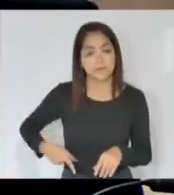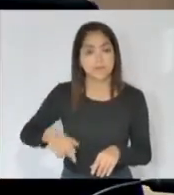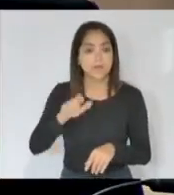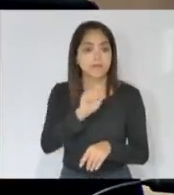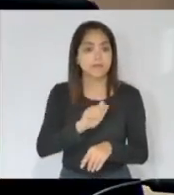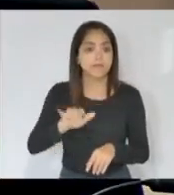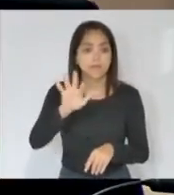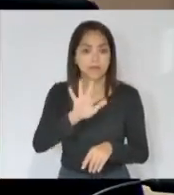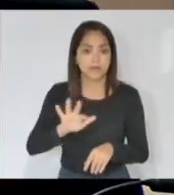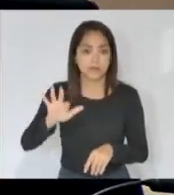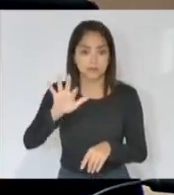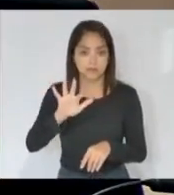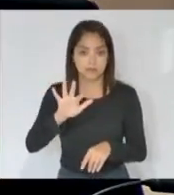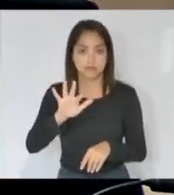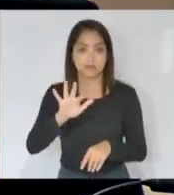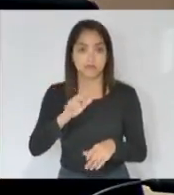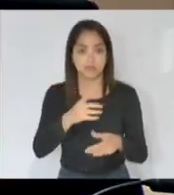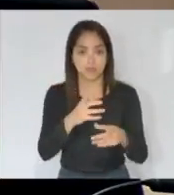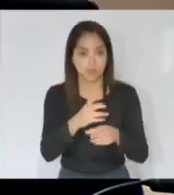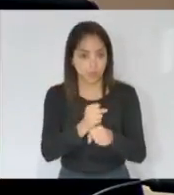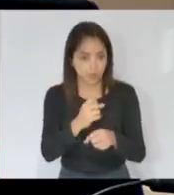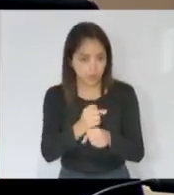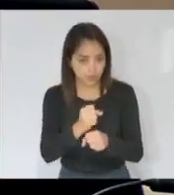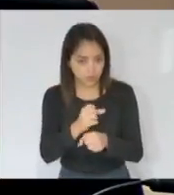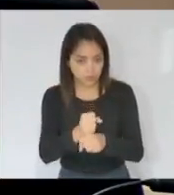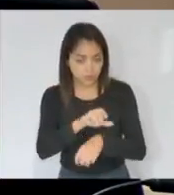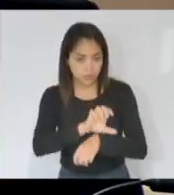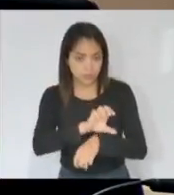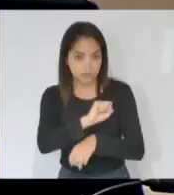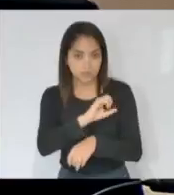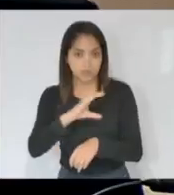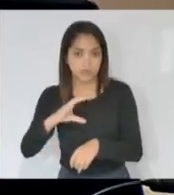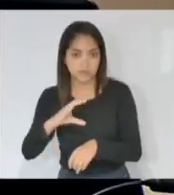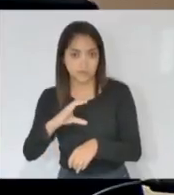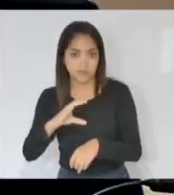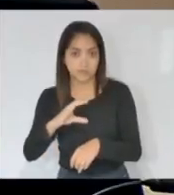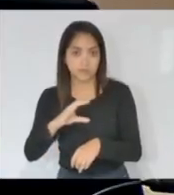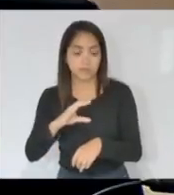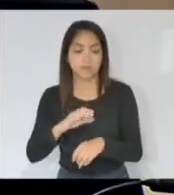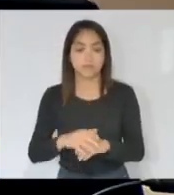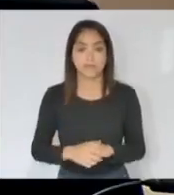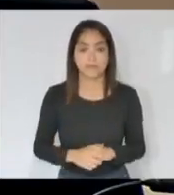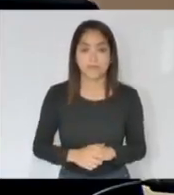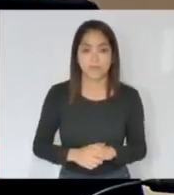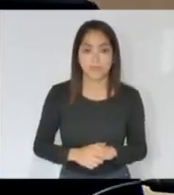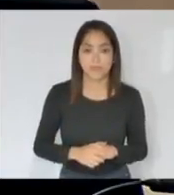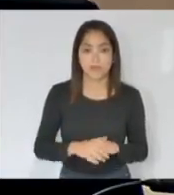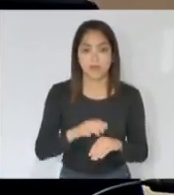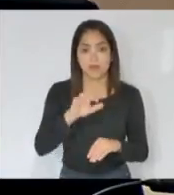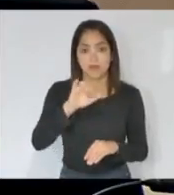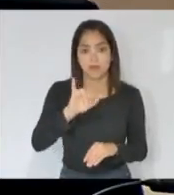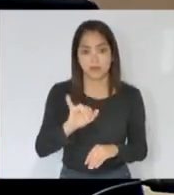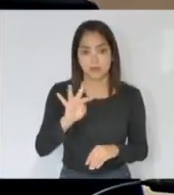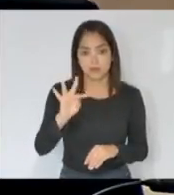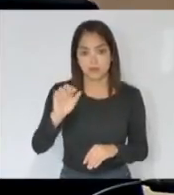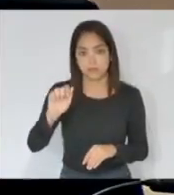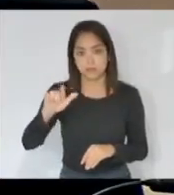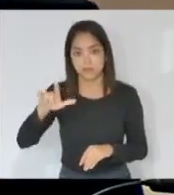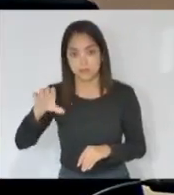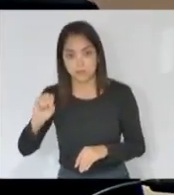dos Contabilistas do Estado de Santa Catarina, FECONTESC, Italvino